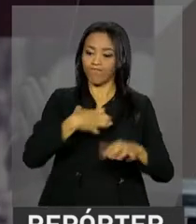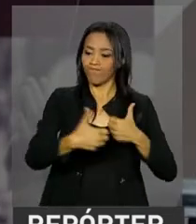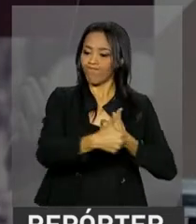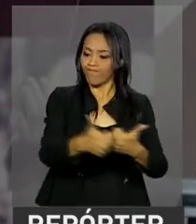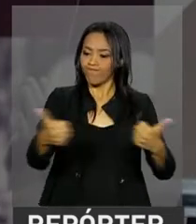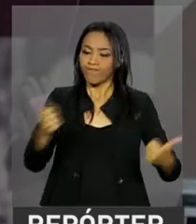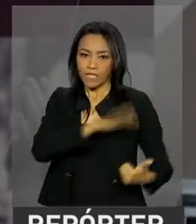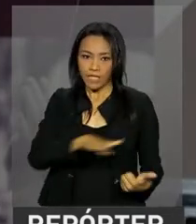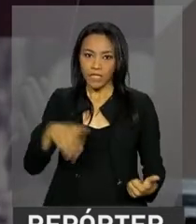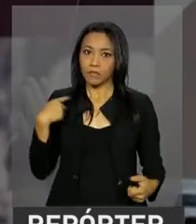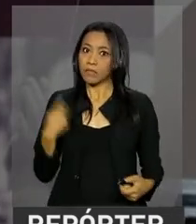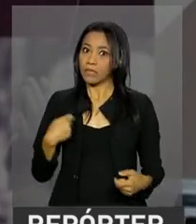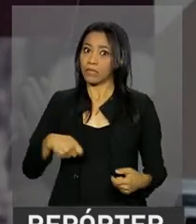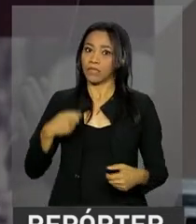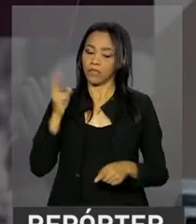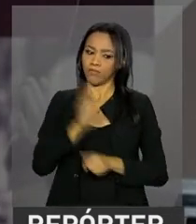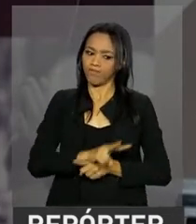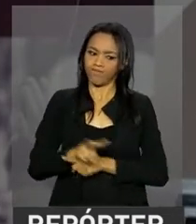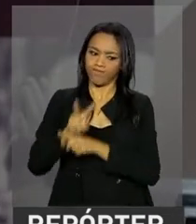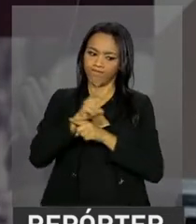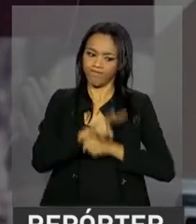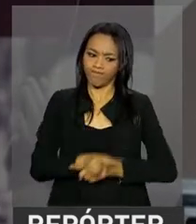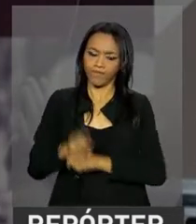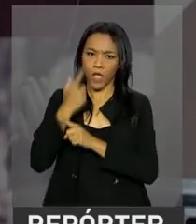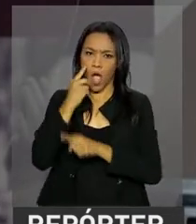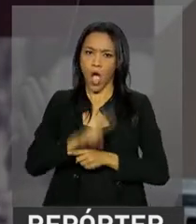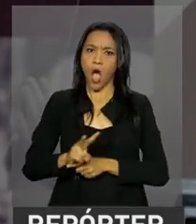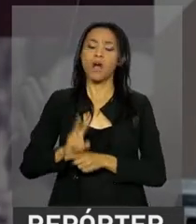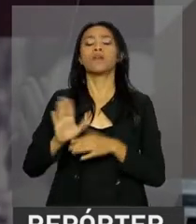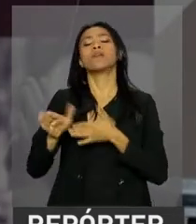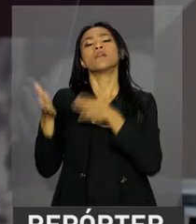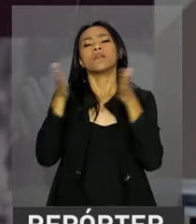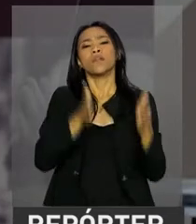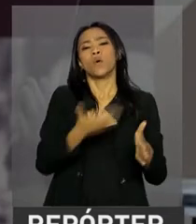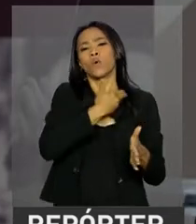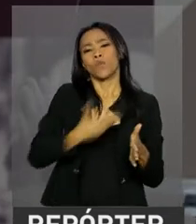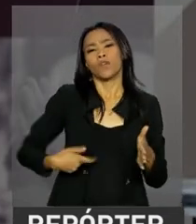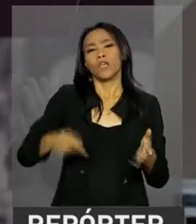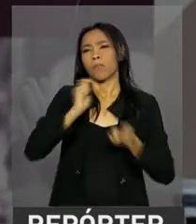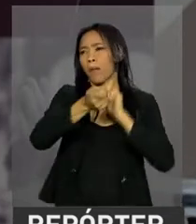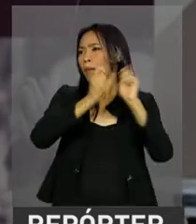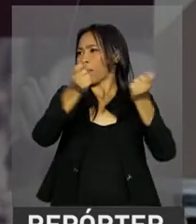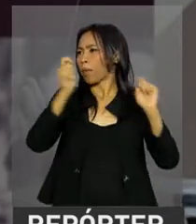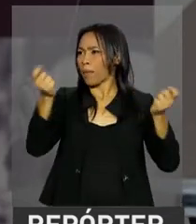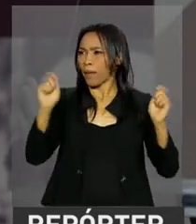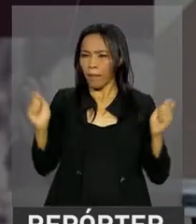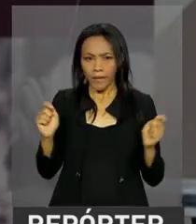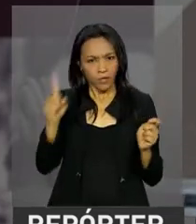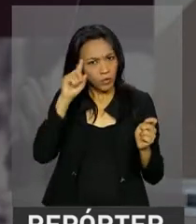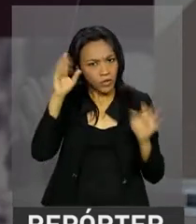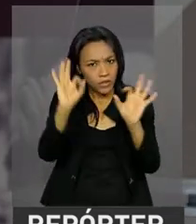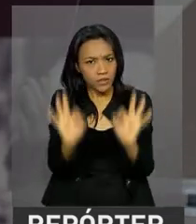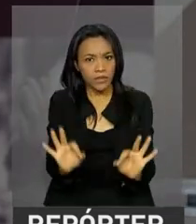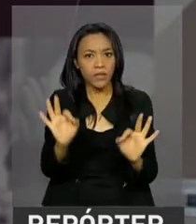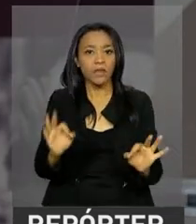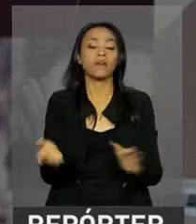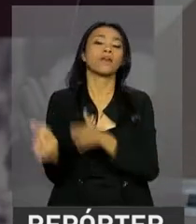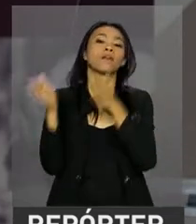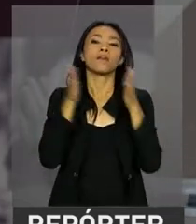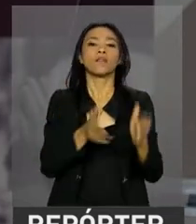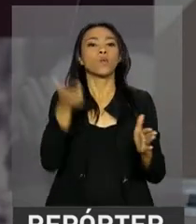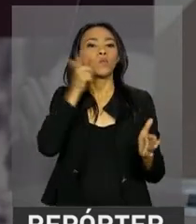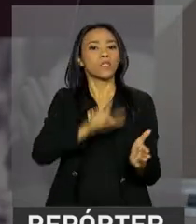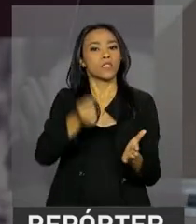vigilância exige um estado com as contas em dia que esteja em condições de investir em programas